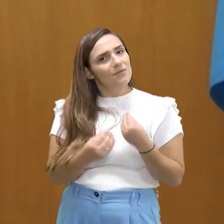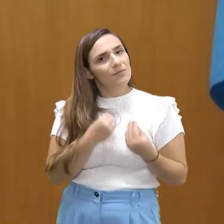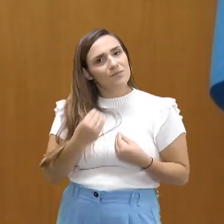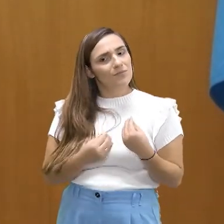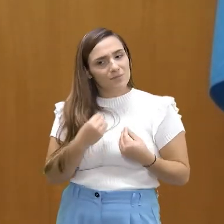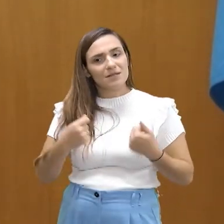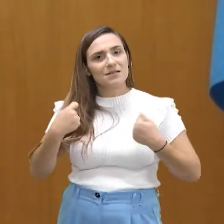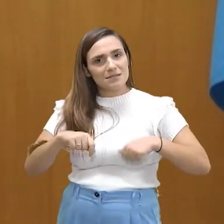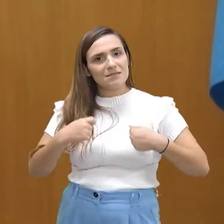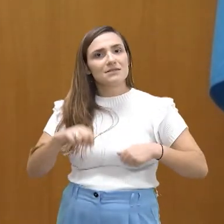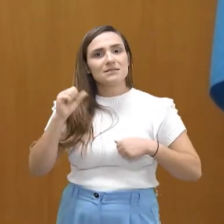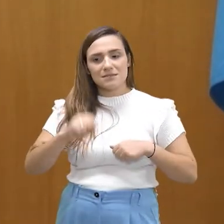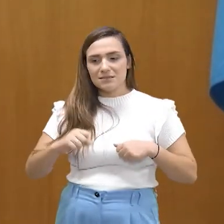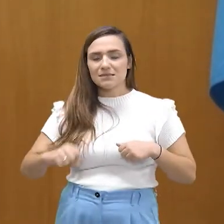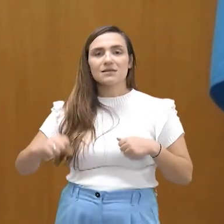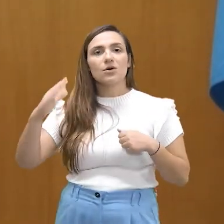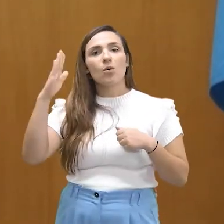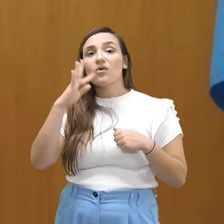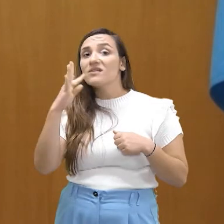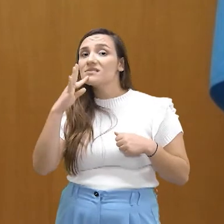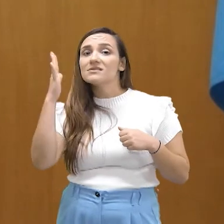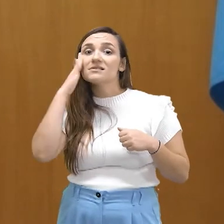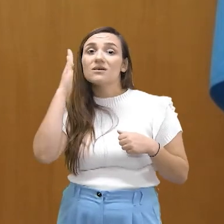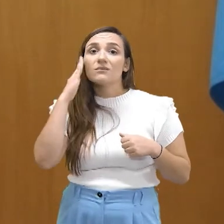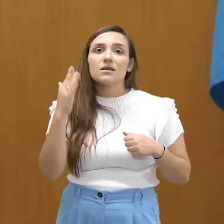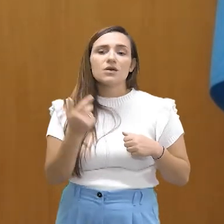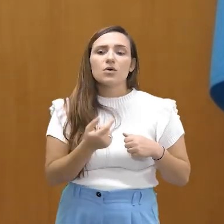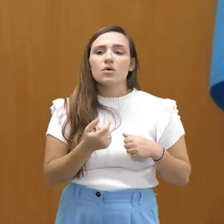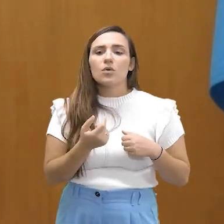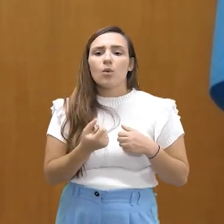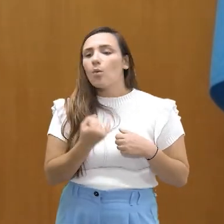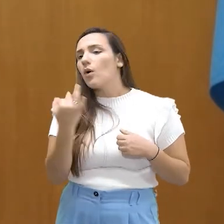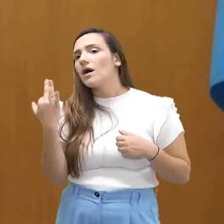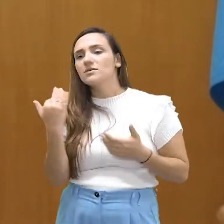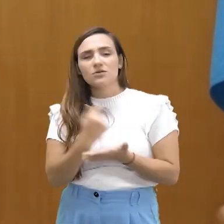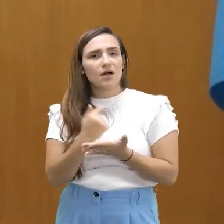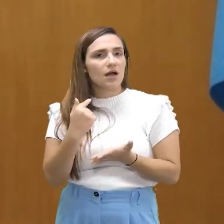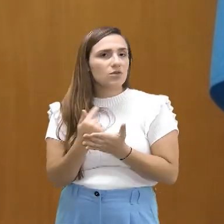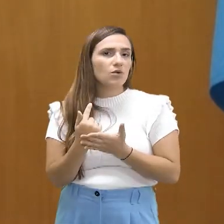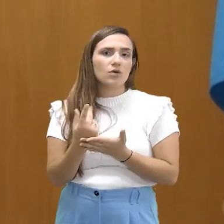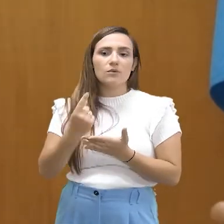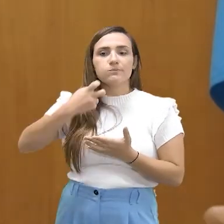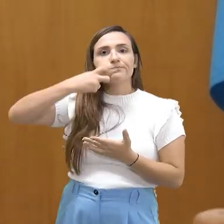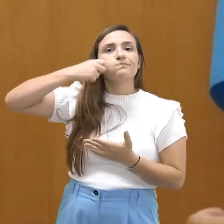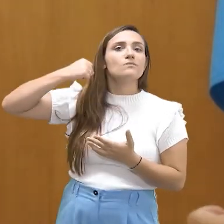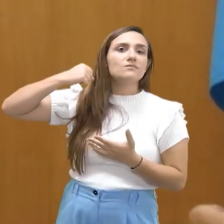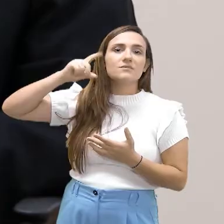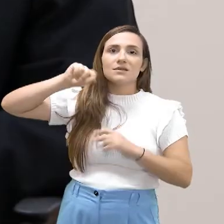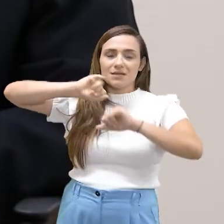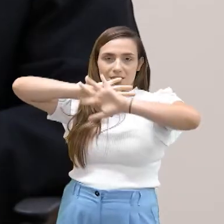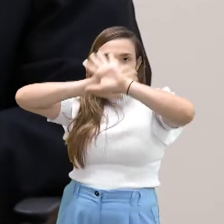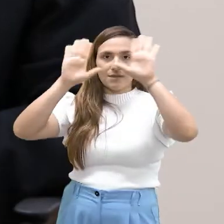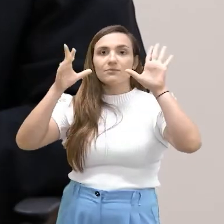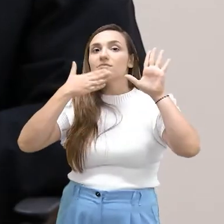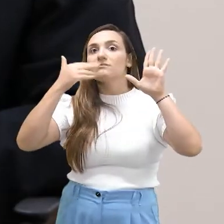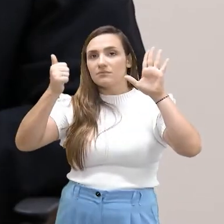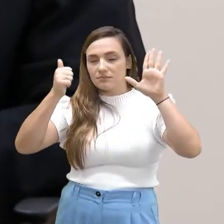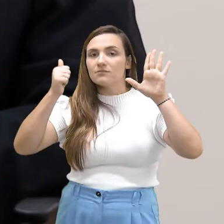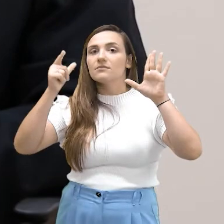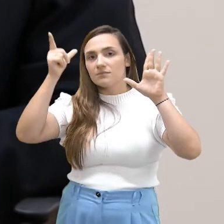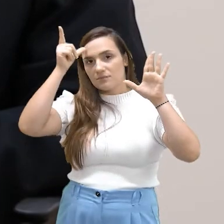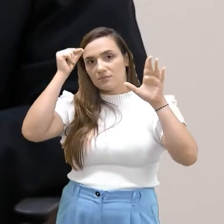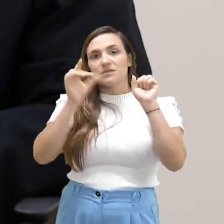falando sobre isso, né? A necessidade que as pessoas têm de saber quanto que um cartório fatura, né? Então, exatamente. É para